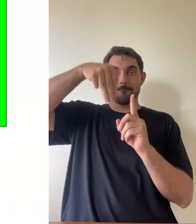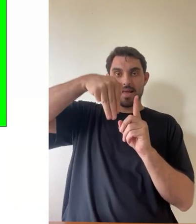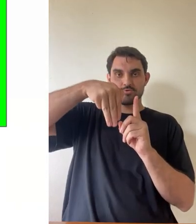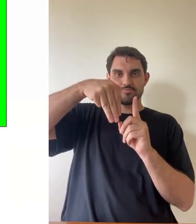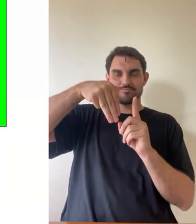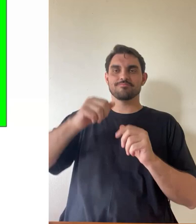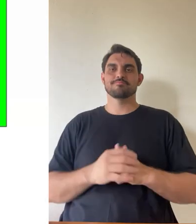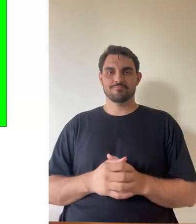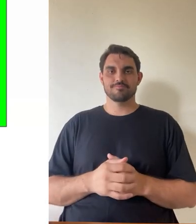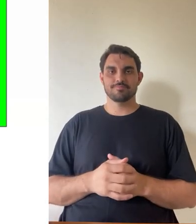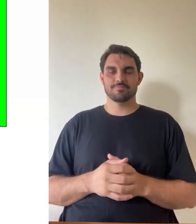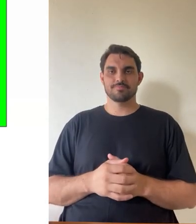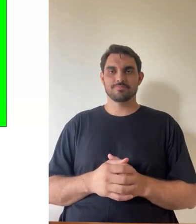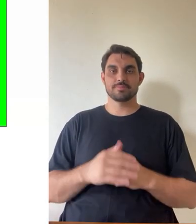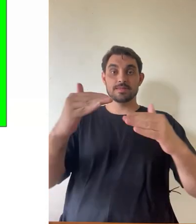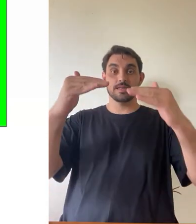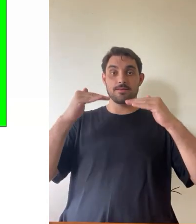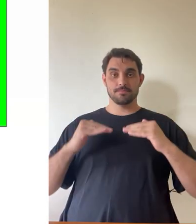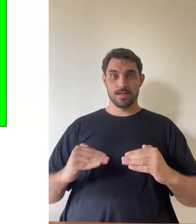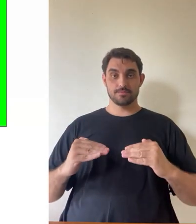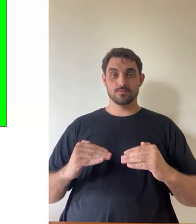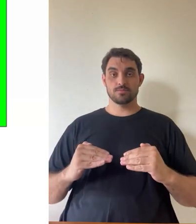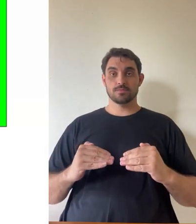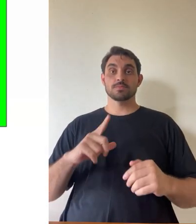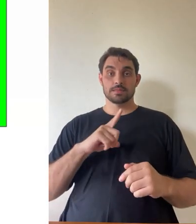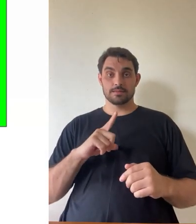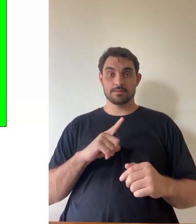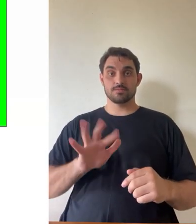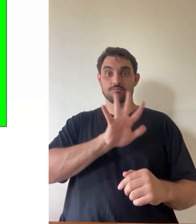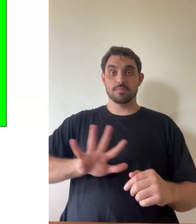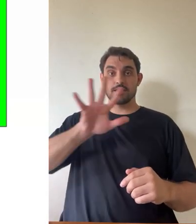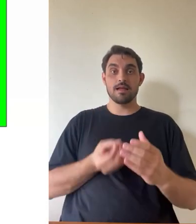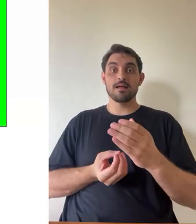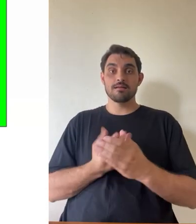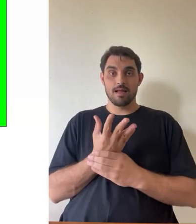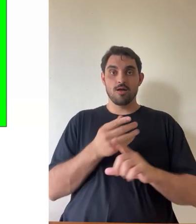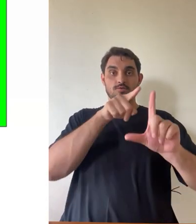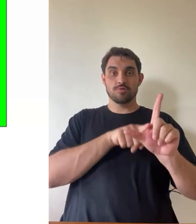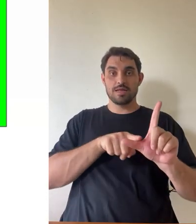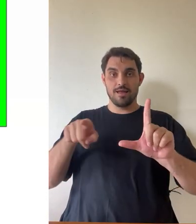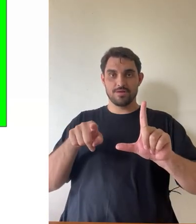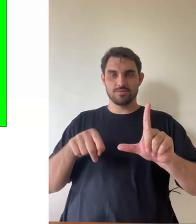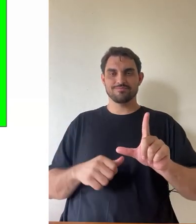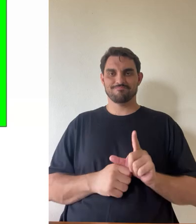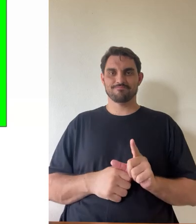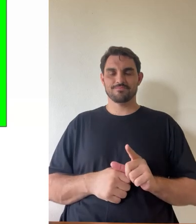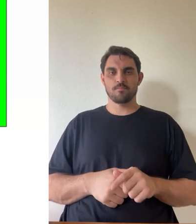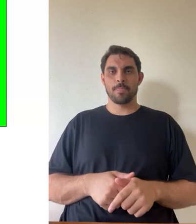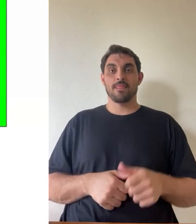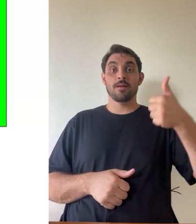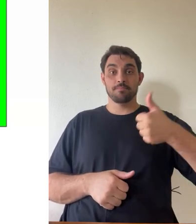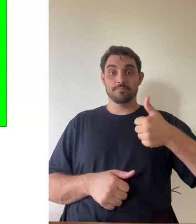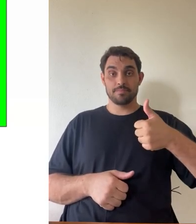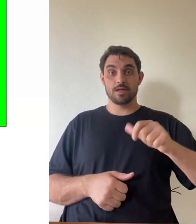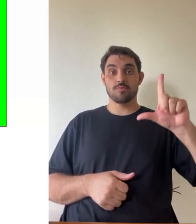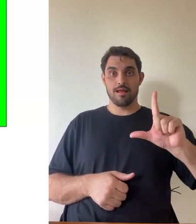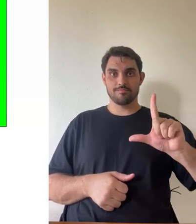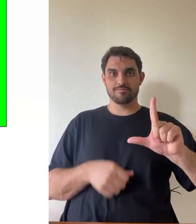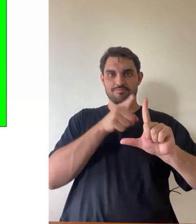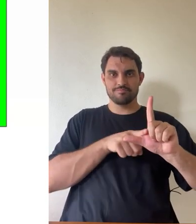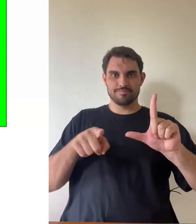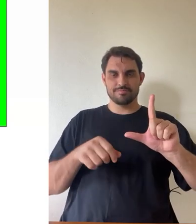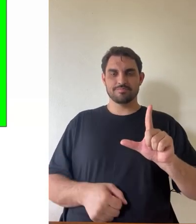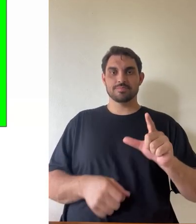50 metros. Logo abaixo, nós temos então espaço para a construção dos gráficos. O